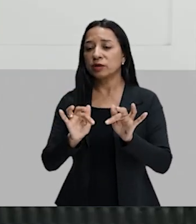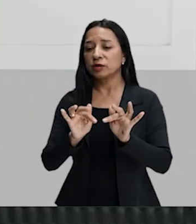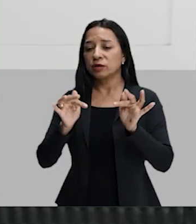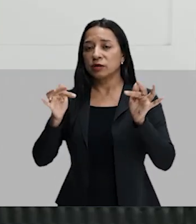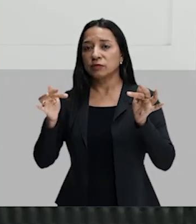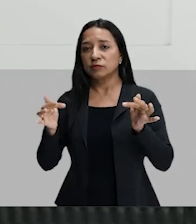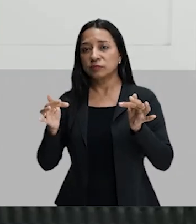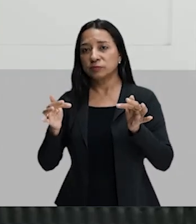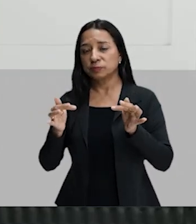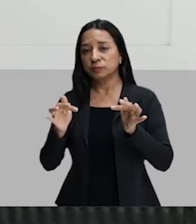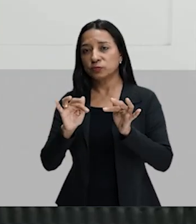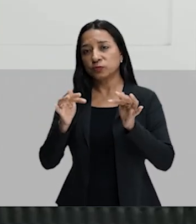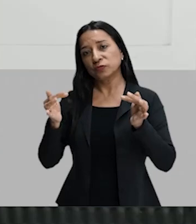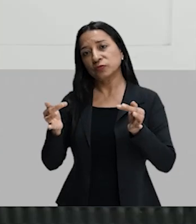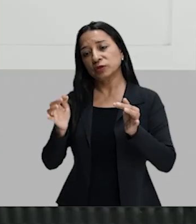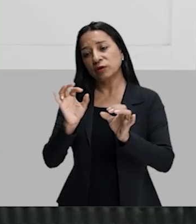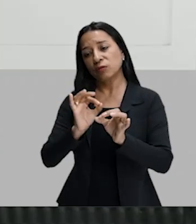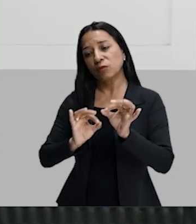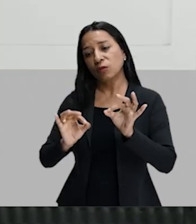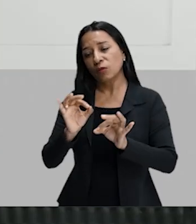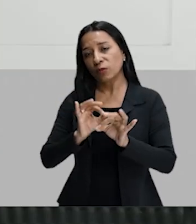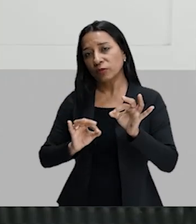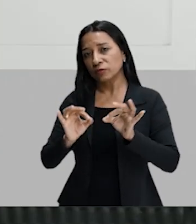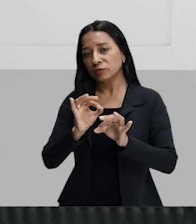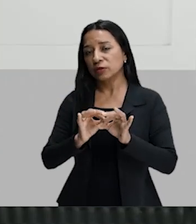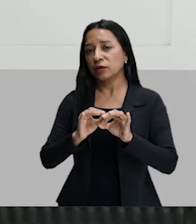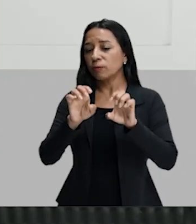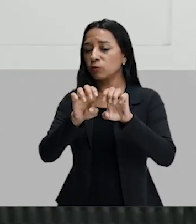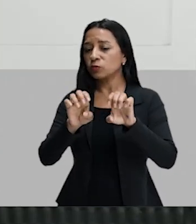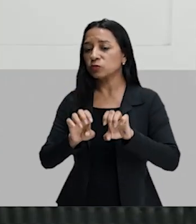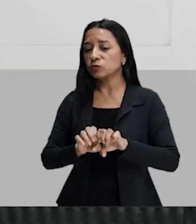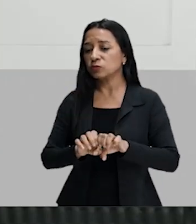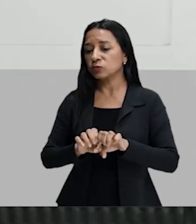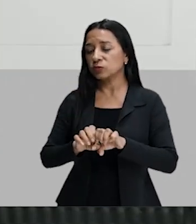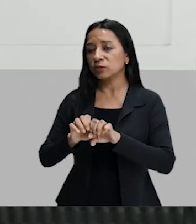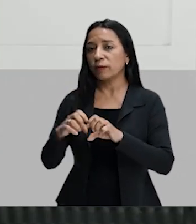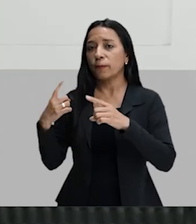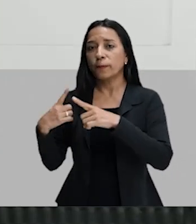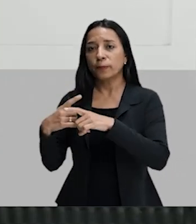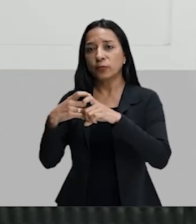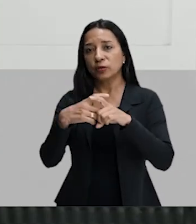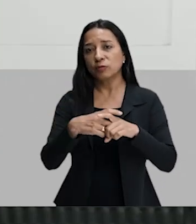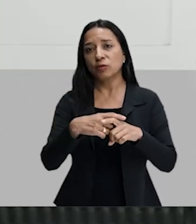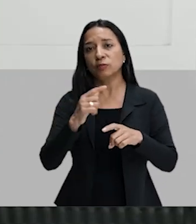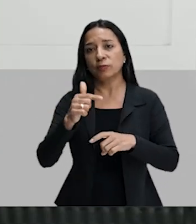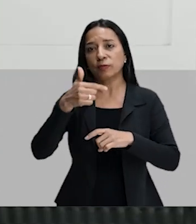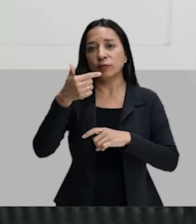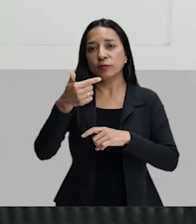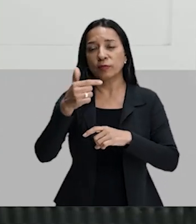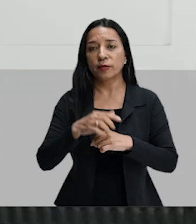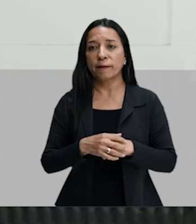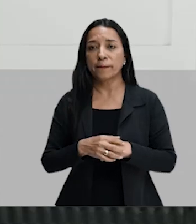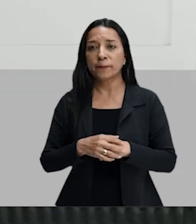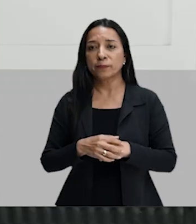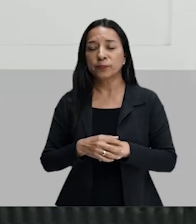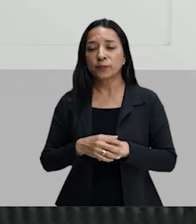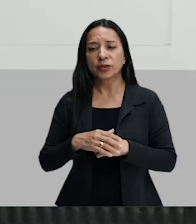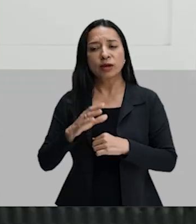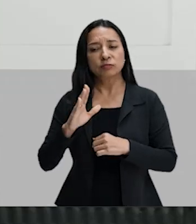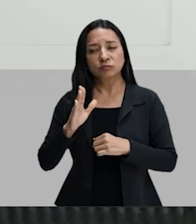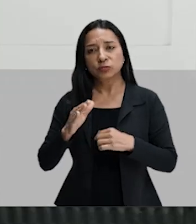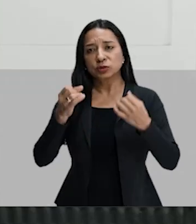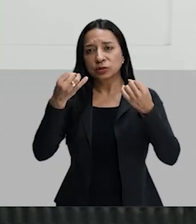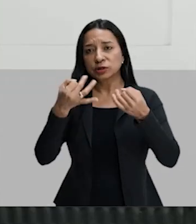uma estrutura que é um polinômio do segundo grau. A gente vai já falar de grau do polinômio. Tá? Então, o polinômio é